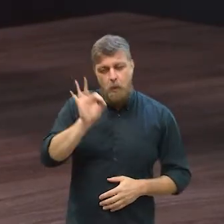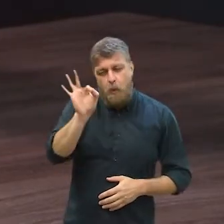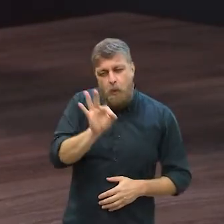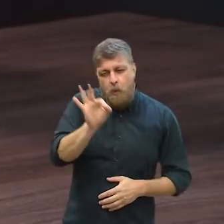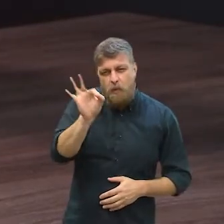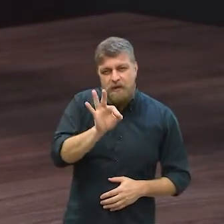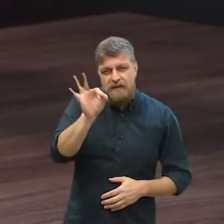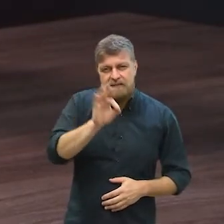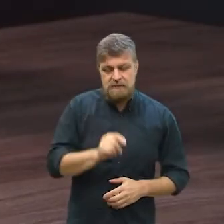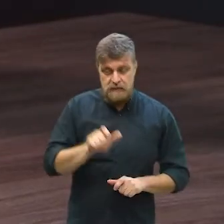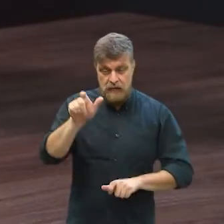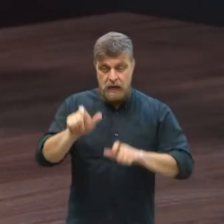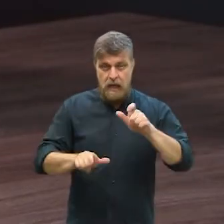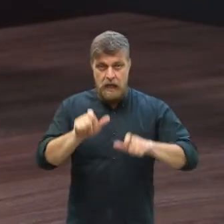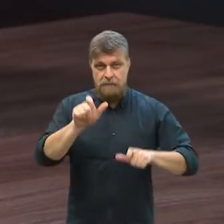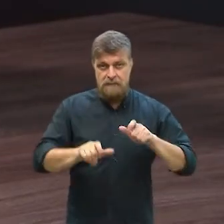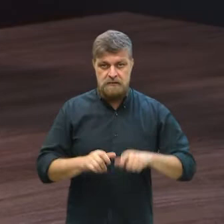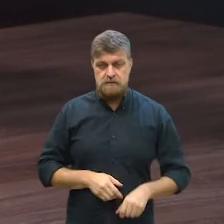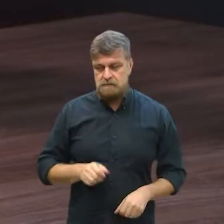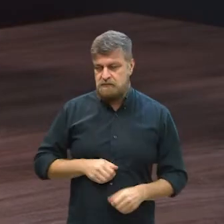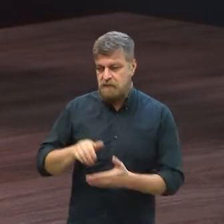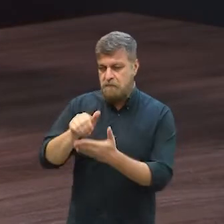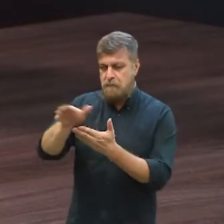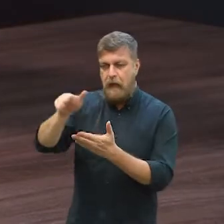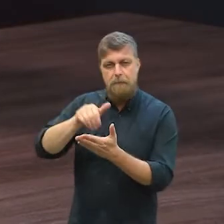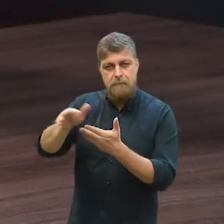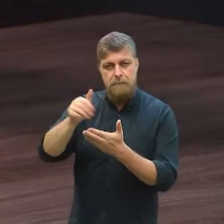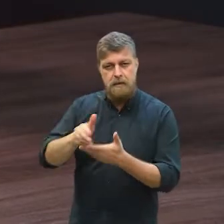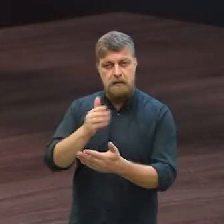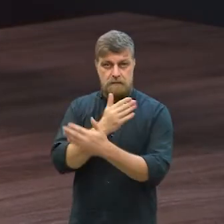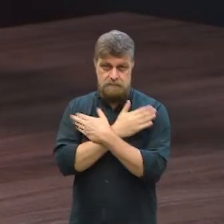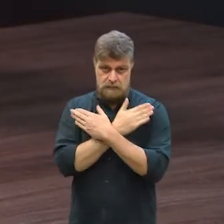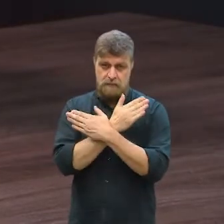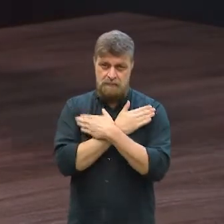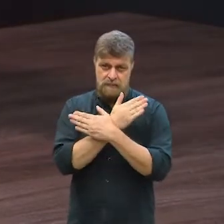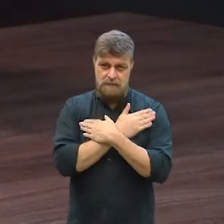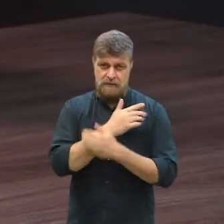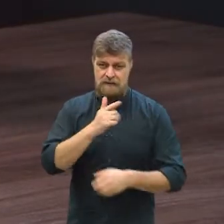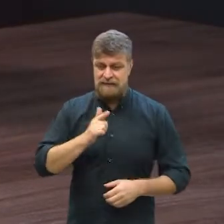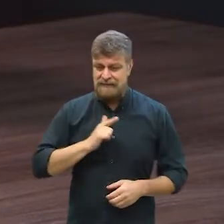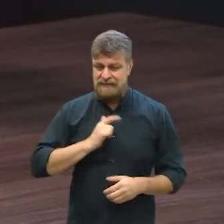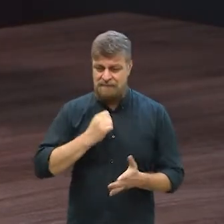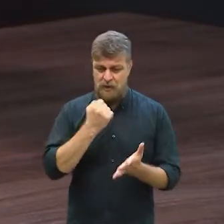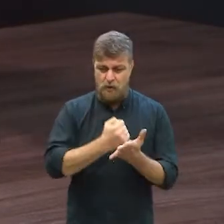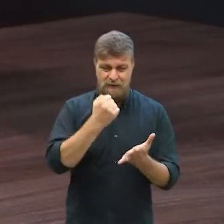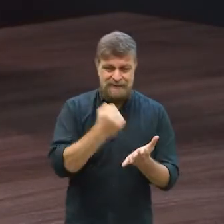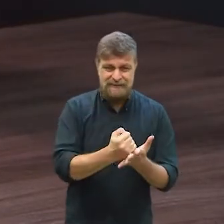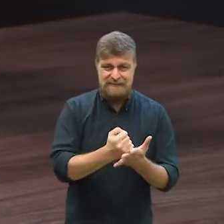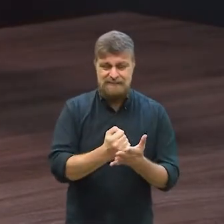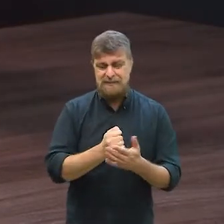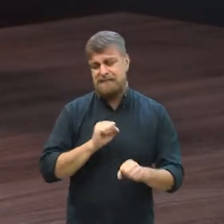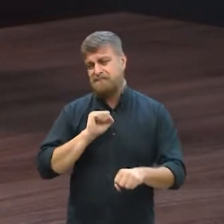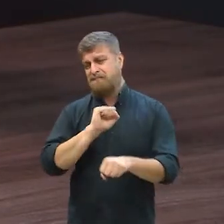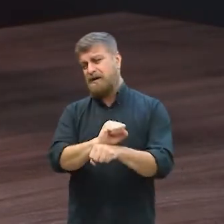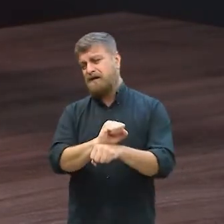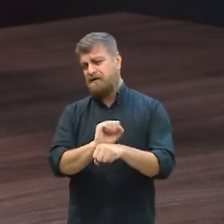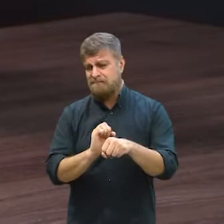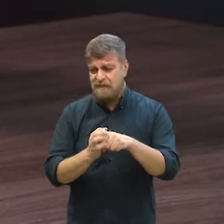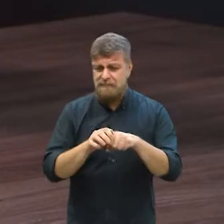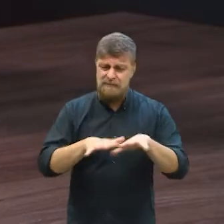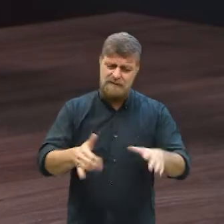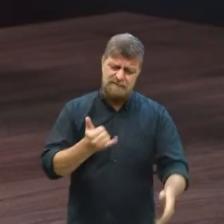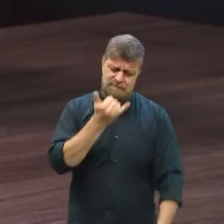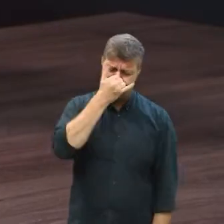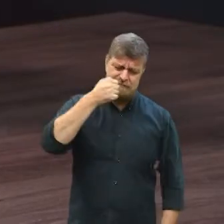um índice aí de pessoas que foram demitidas ou que estavam no processo de contratação e isso foi barrado